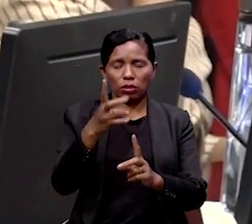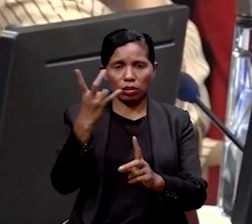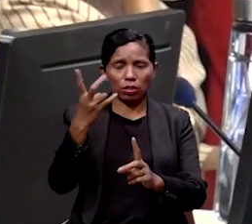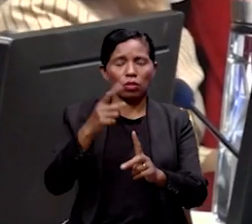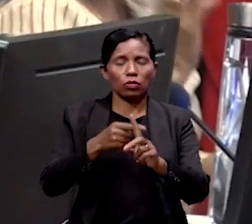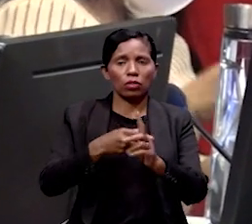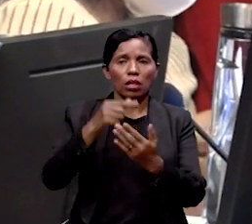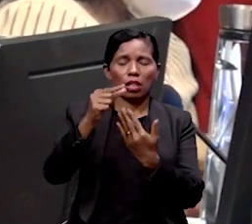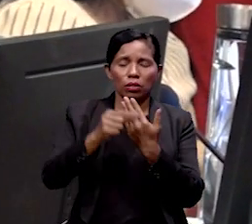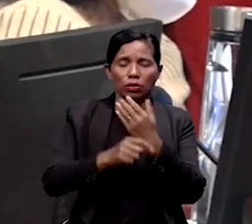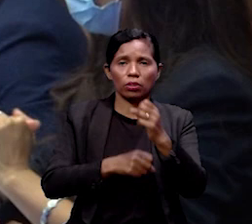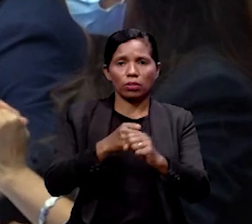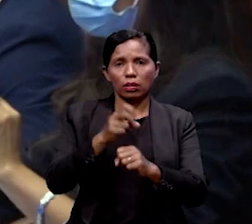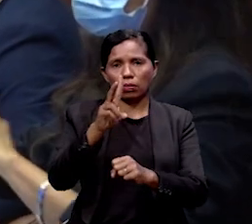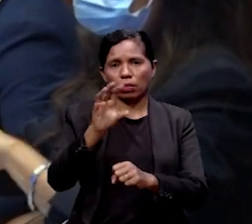um paciente de fundos, paciente,